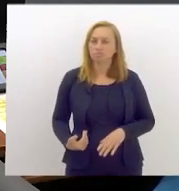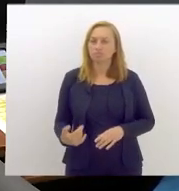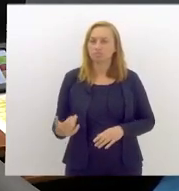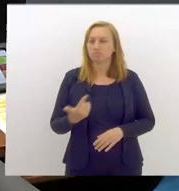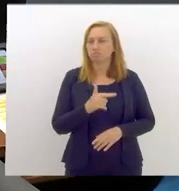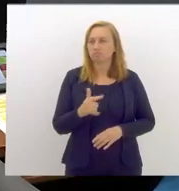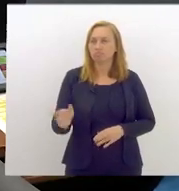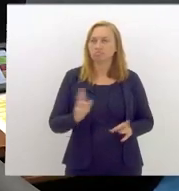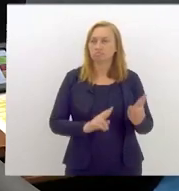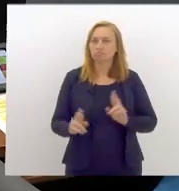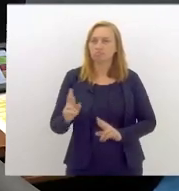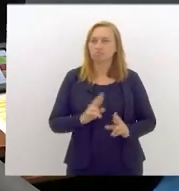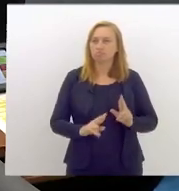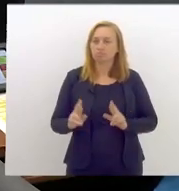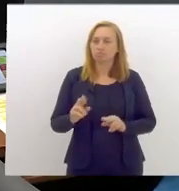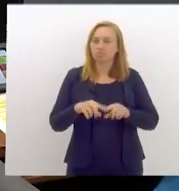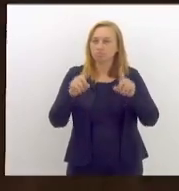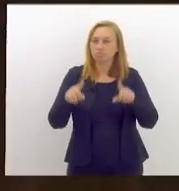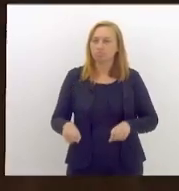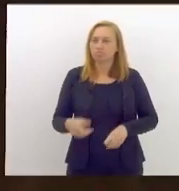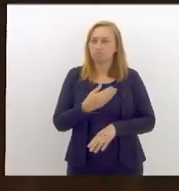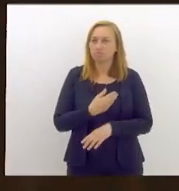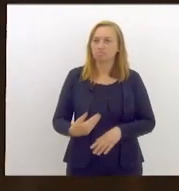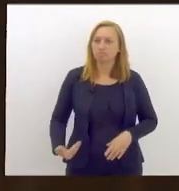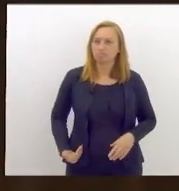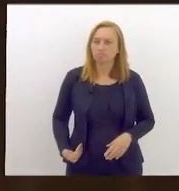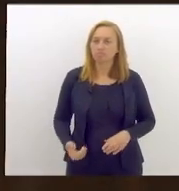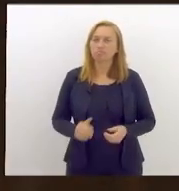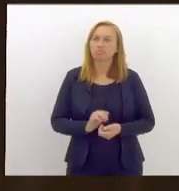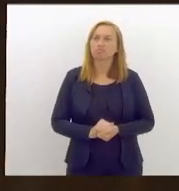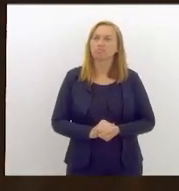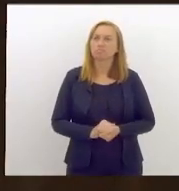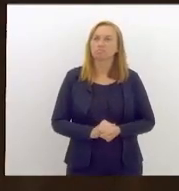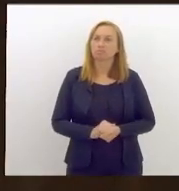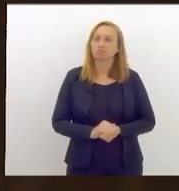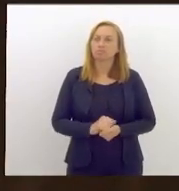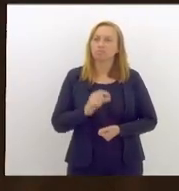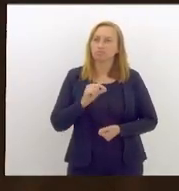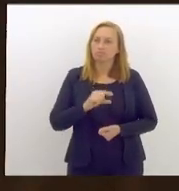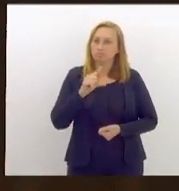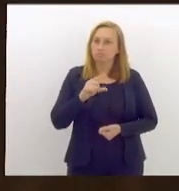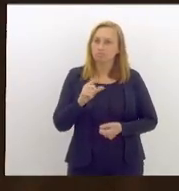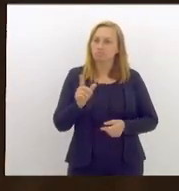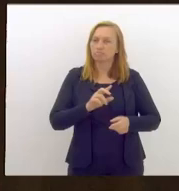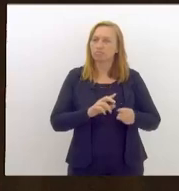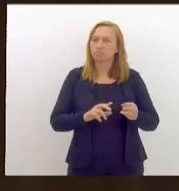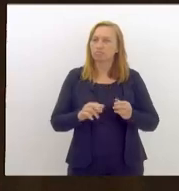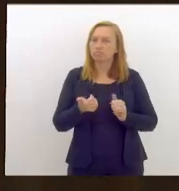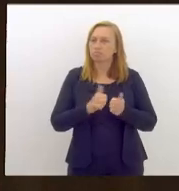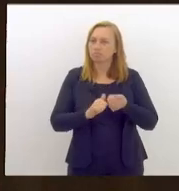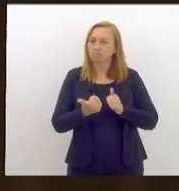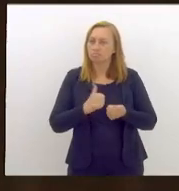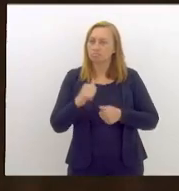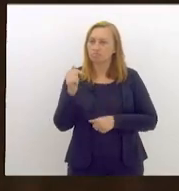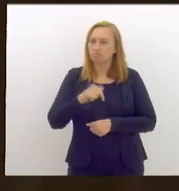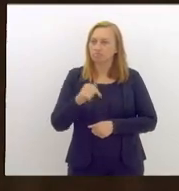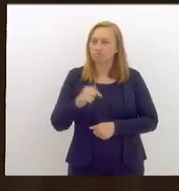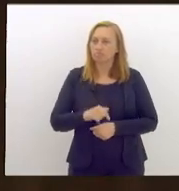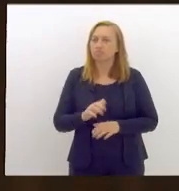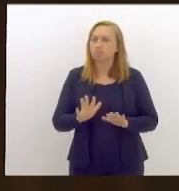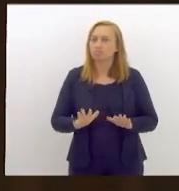relação com o aumento do Servidor Público com a com o aumento que a gente tá avaliando aqui aliás